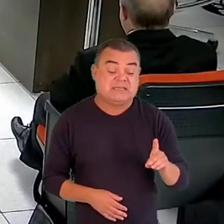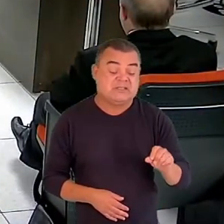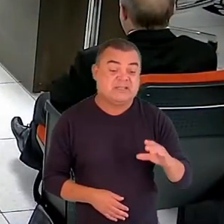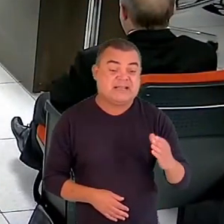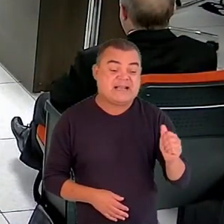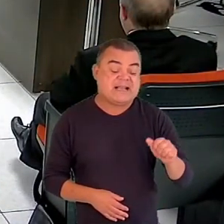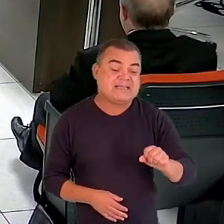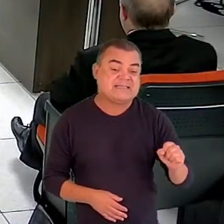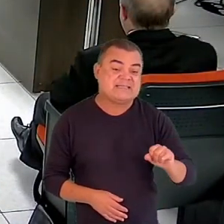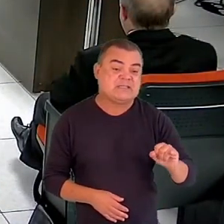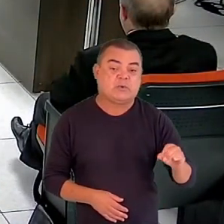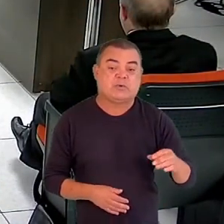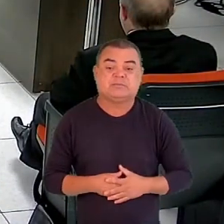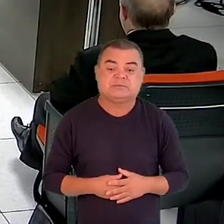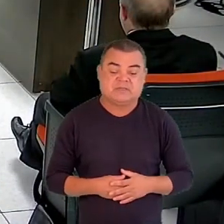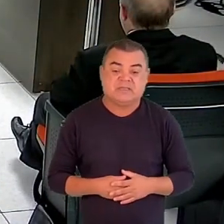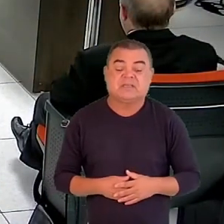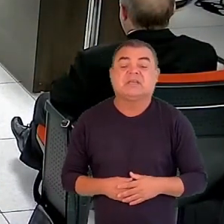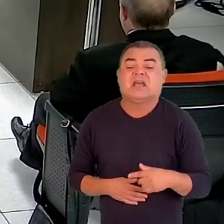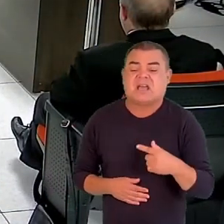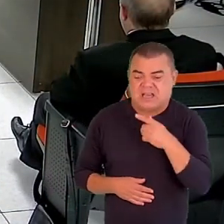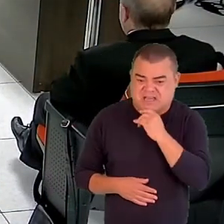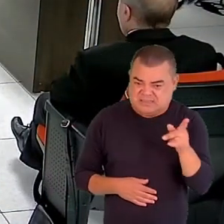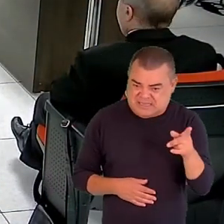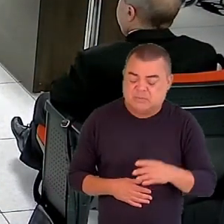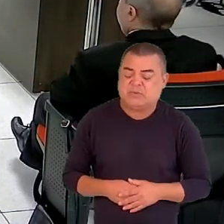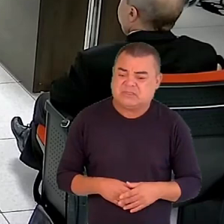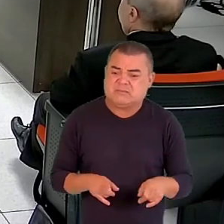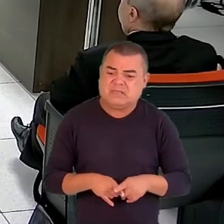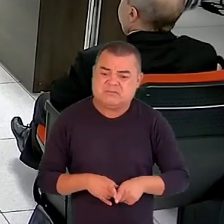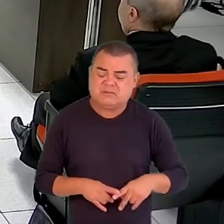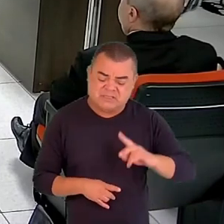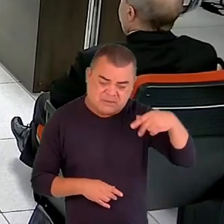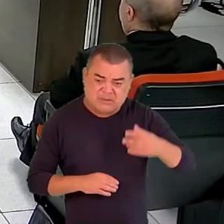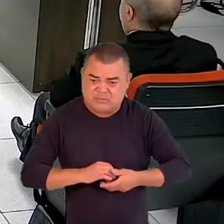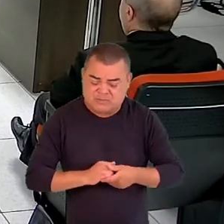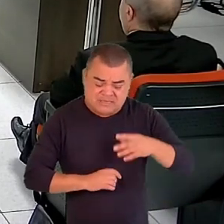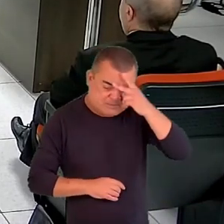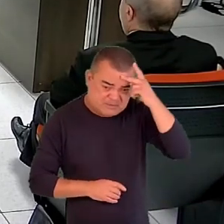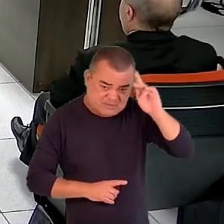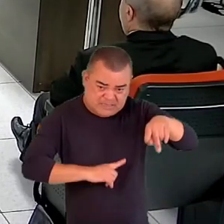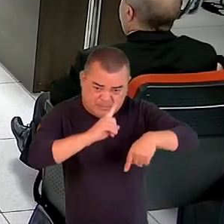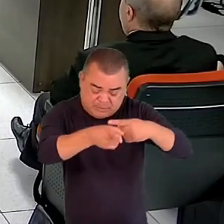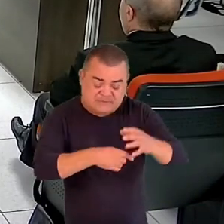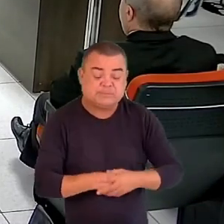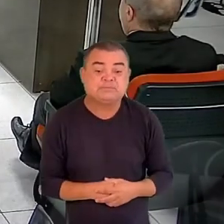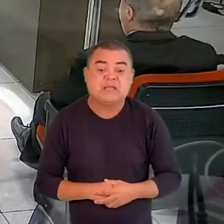doutor Rinaldo, eu também vou deixar para cumprimentar as pessoas num segundo instante, me atendo